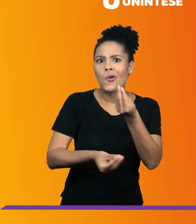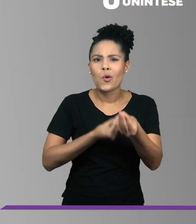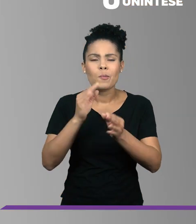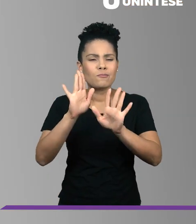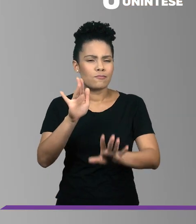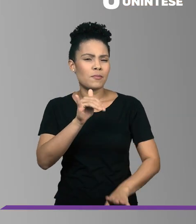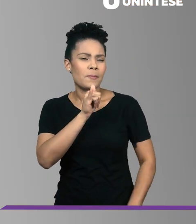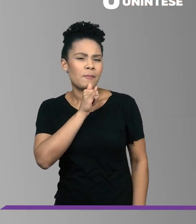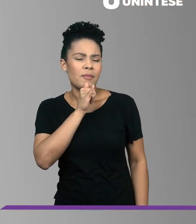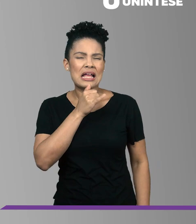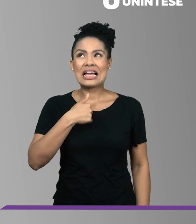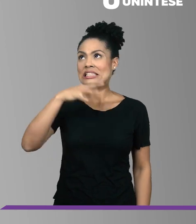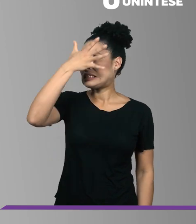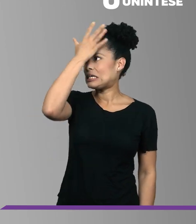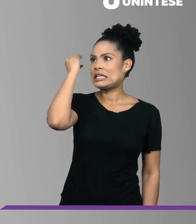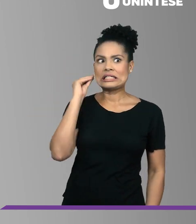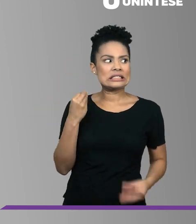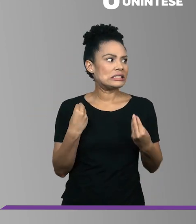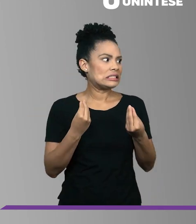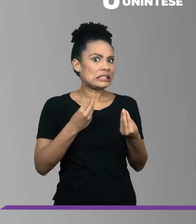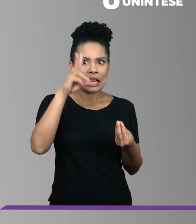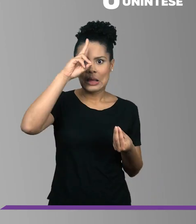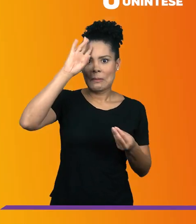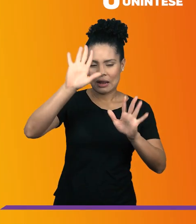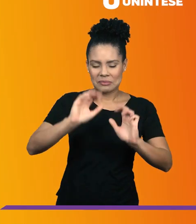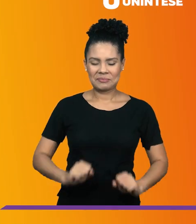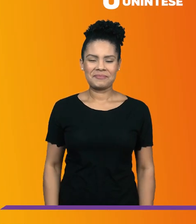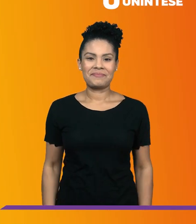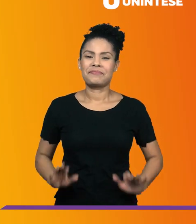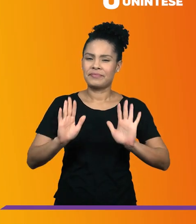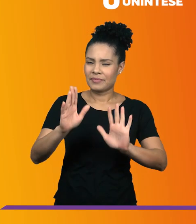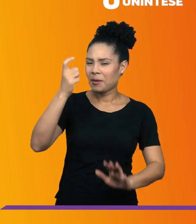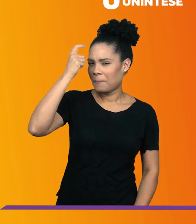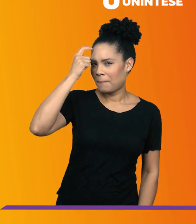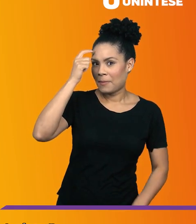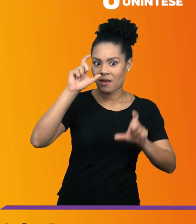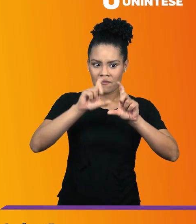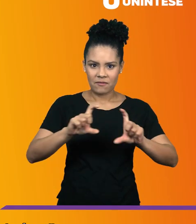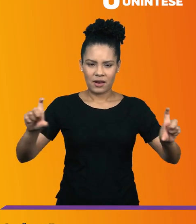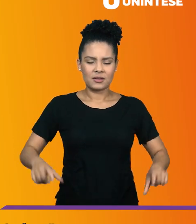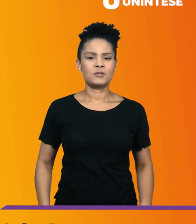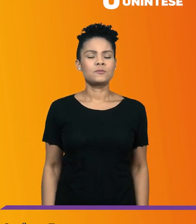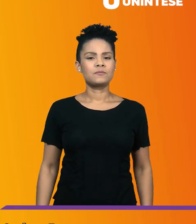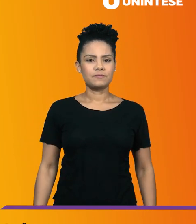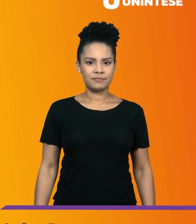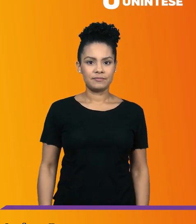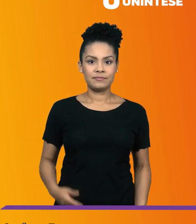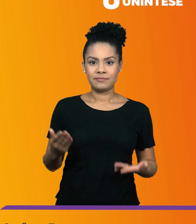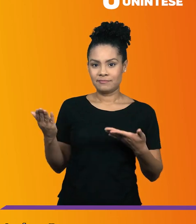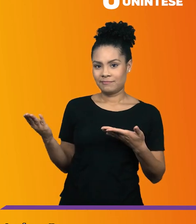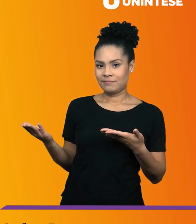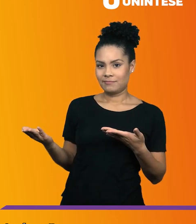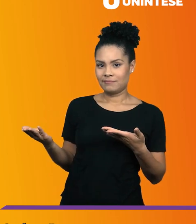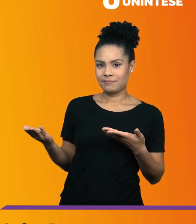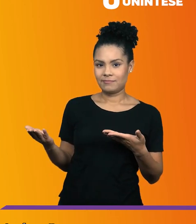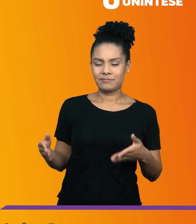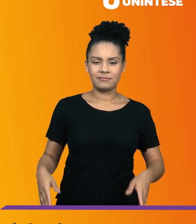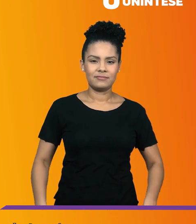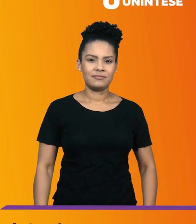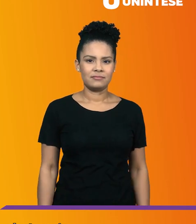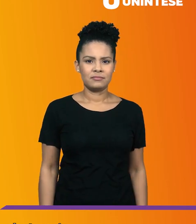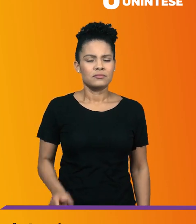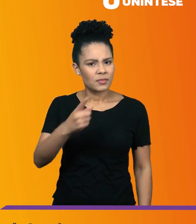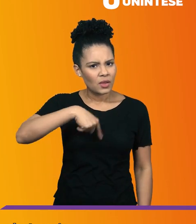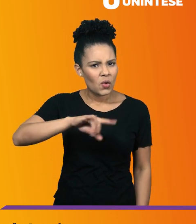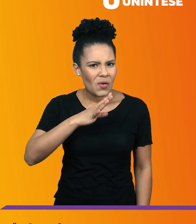supor... Eu esqueci que ia falar antes, deixa eu só lembrar aí. Vamos pensar numa frase. Eu já fiz a trilha do pão de açúcar.